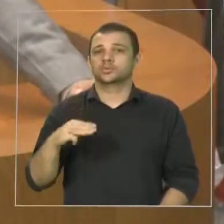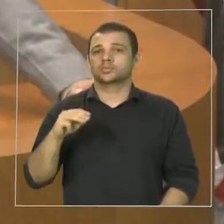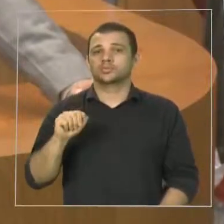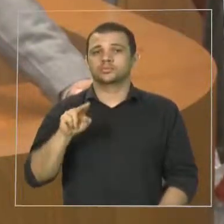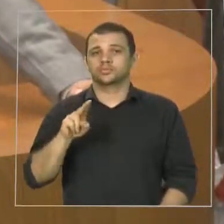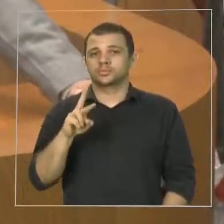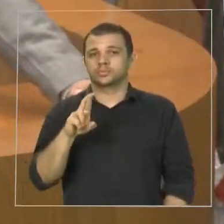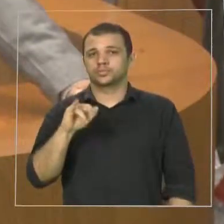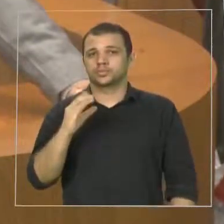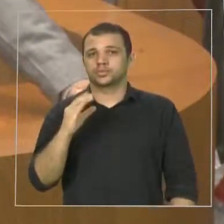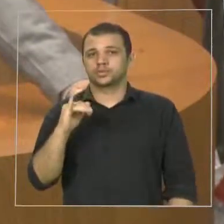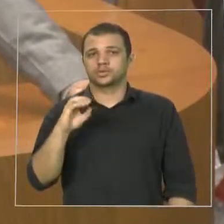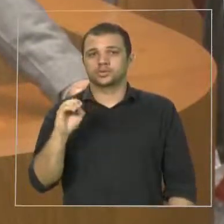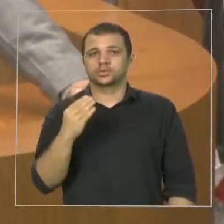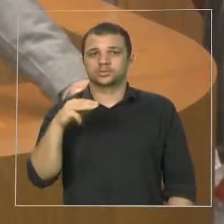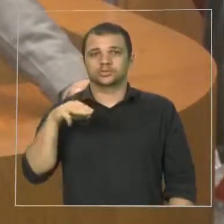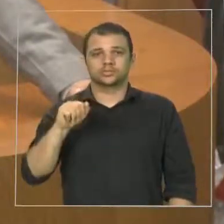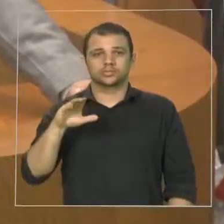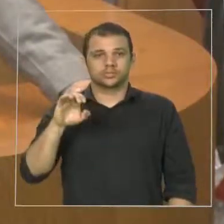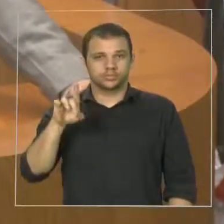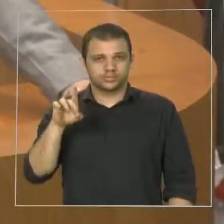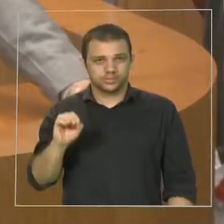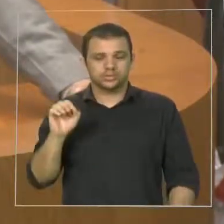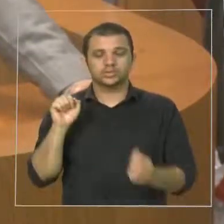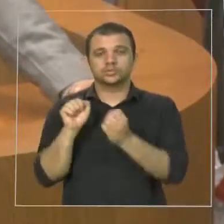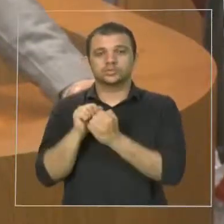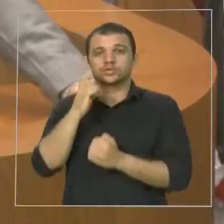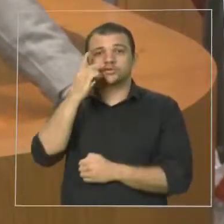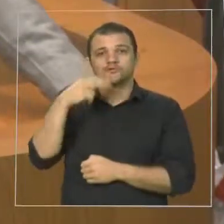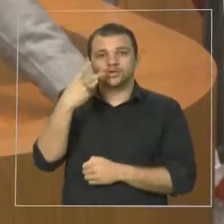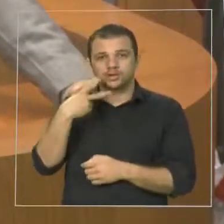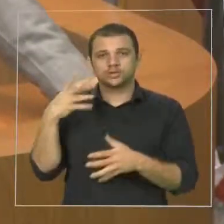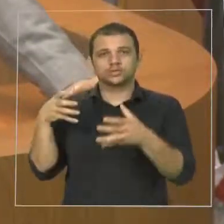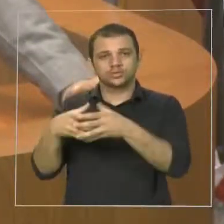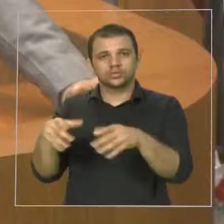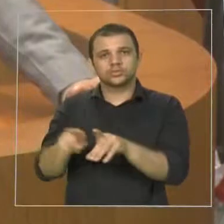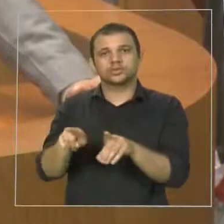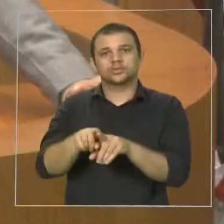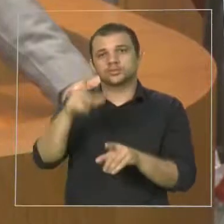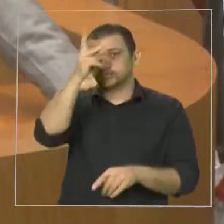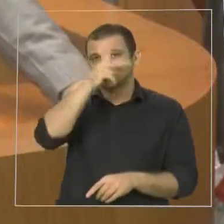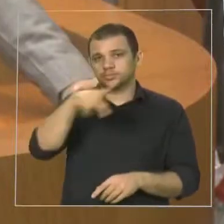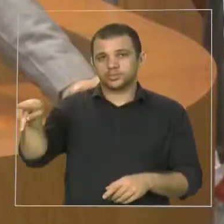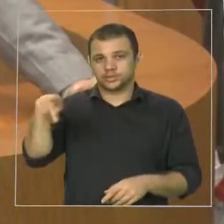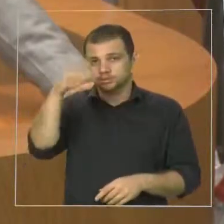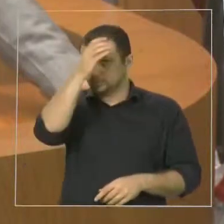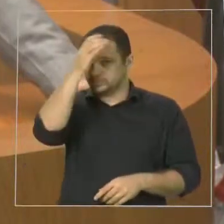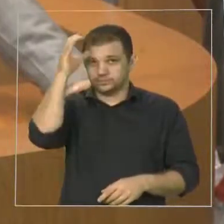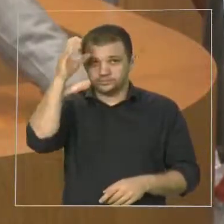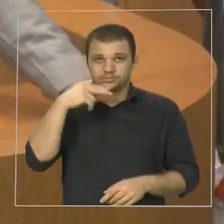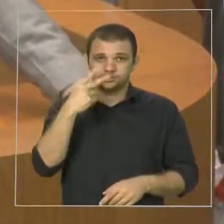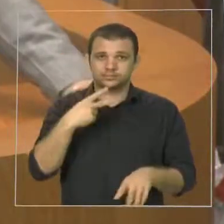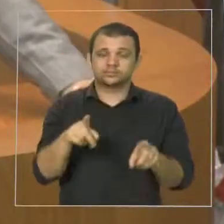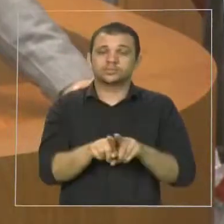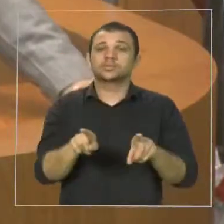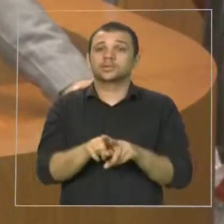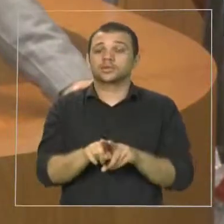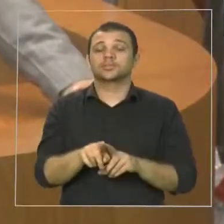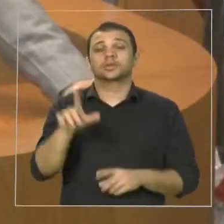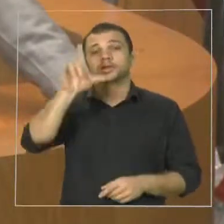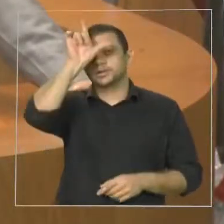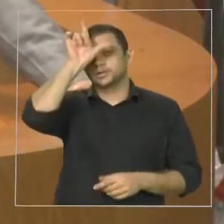acompanhado dos seus vereadores, do presidente da Câmara, Dario R., das lideranças,